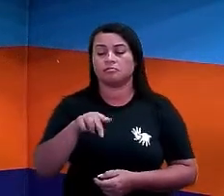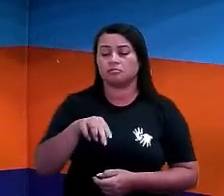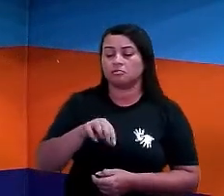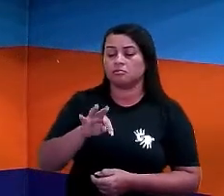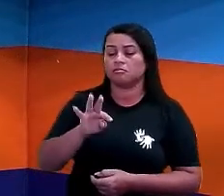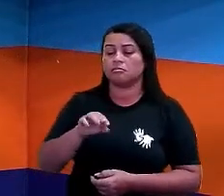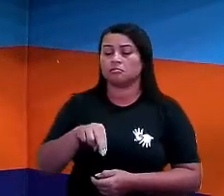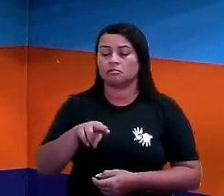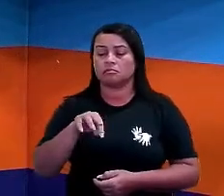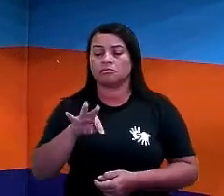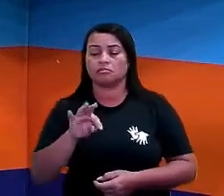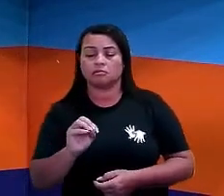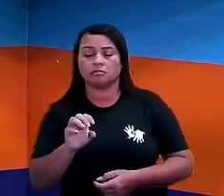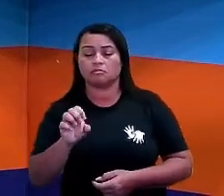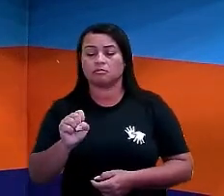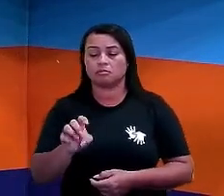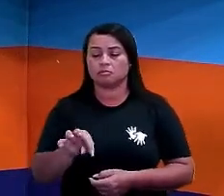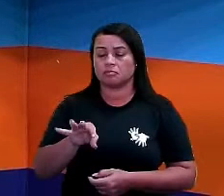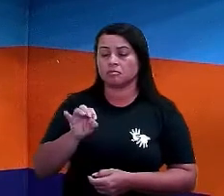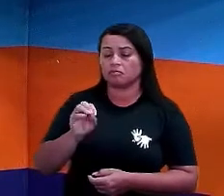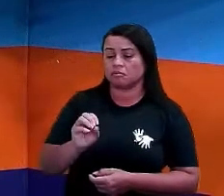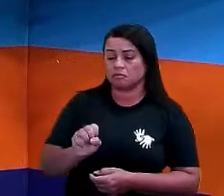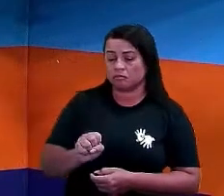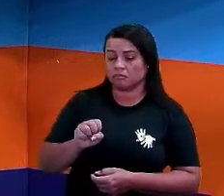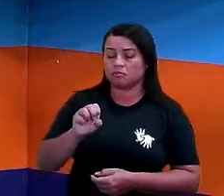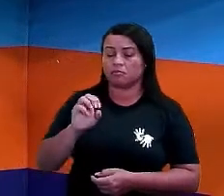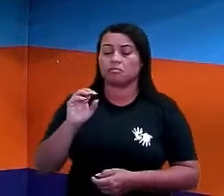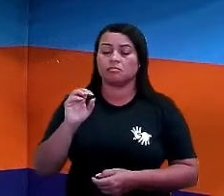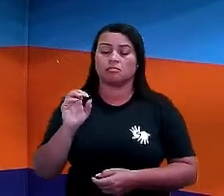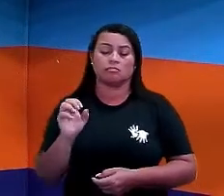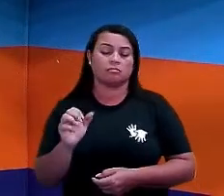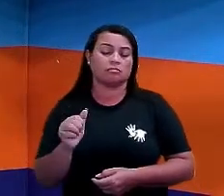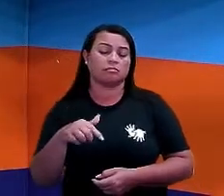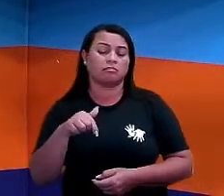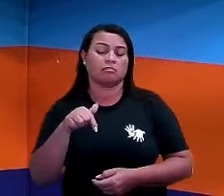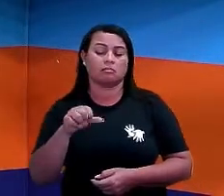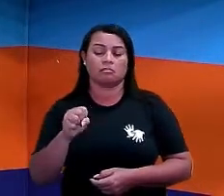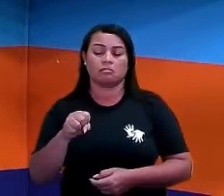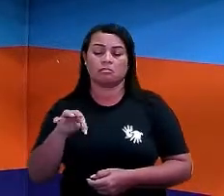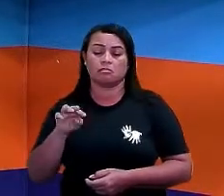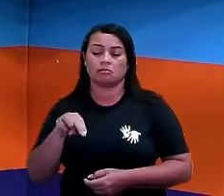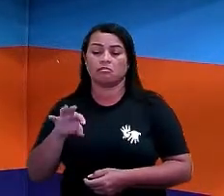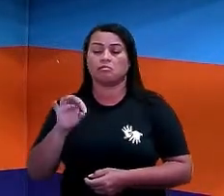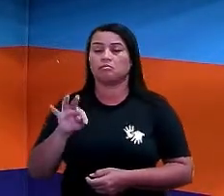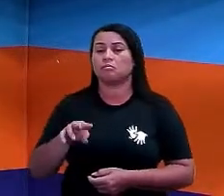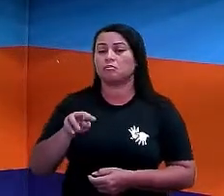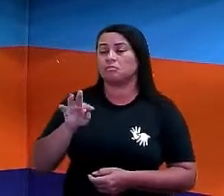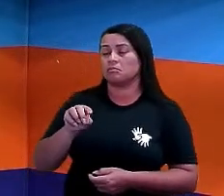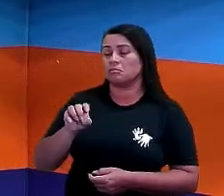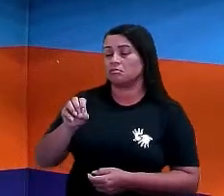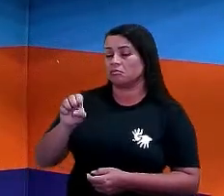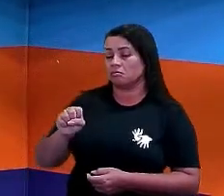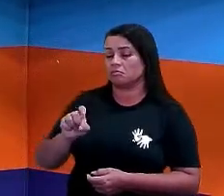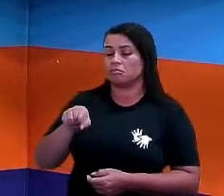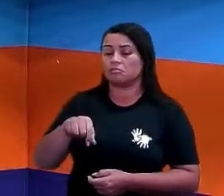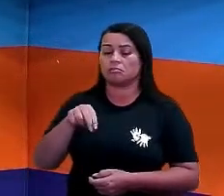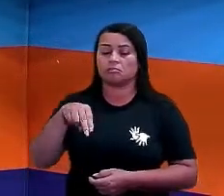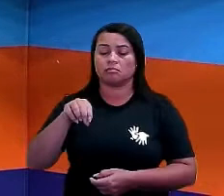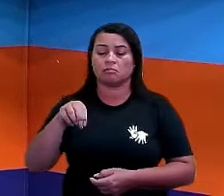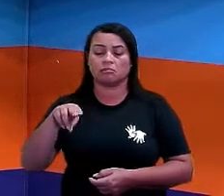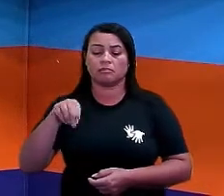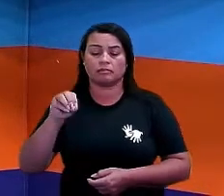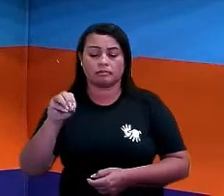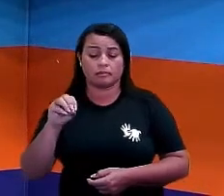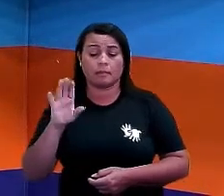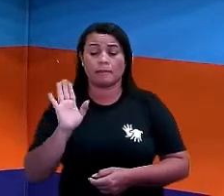quinto, sexto, sétimos, oitavos e nonos, tá certo? Tá, professora. E se eu